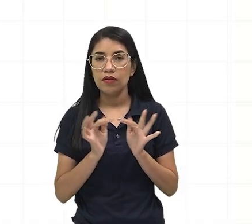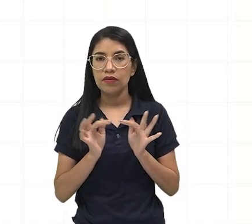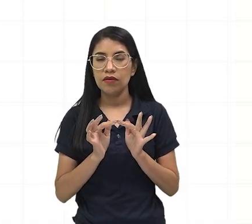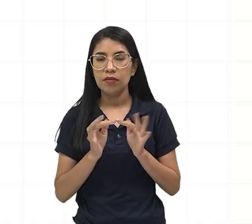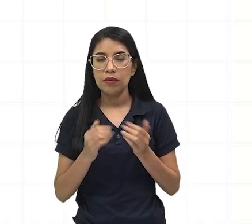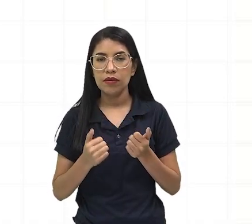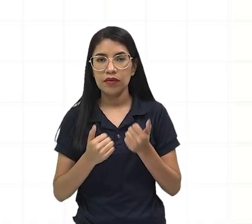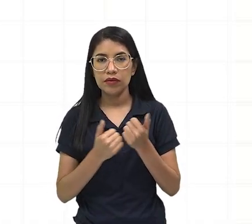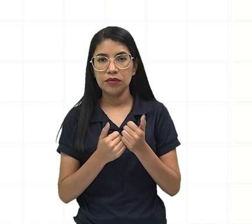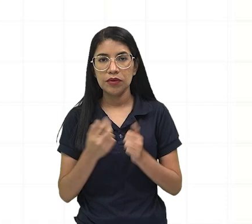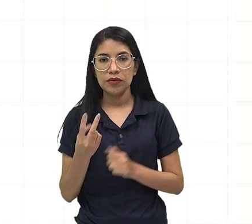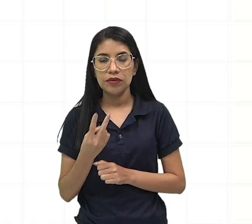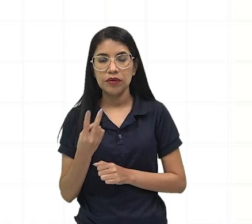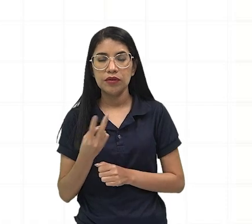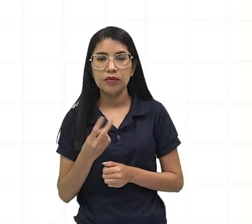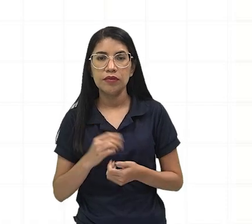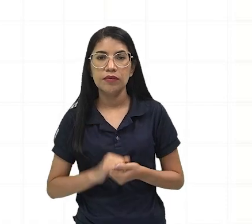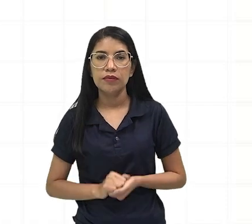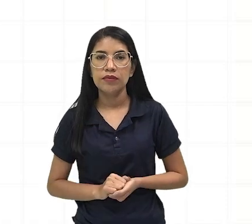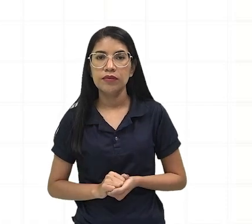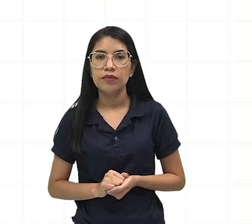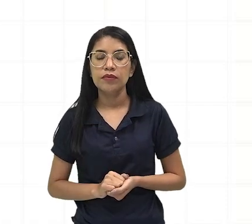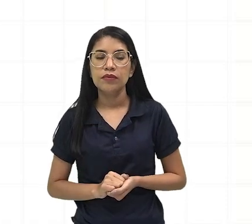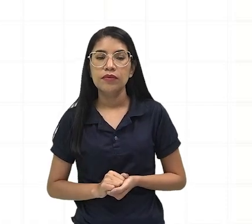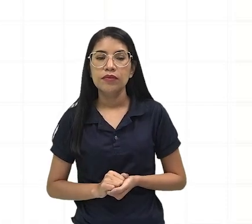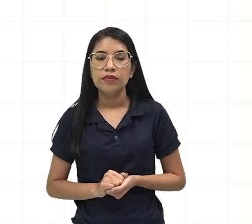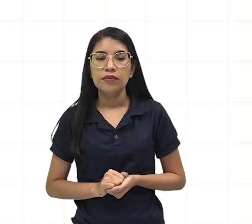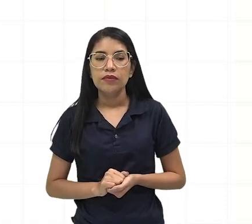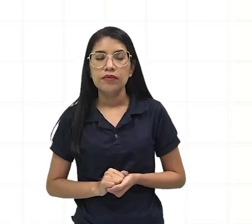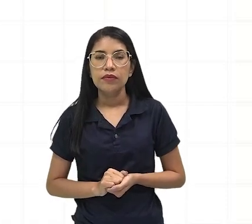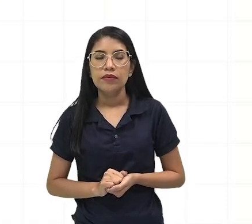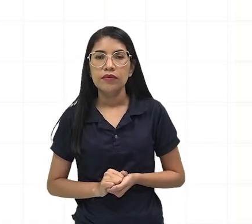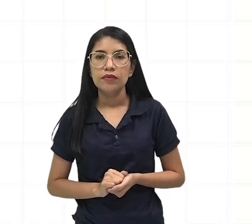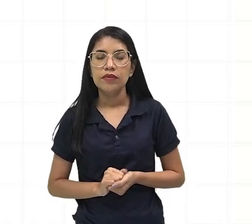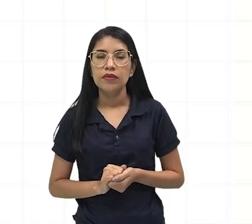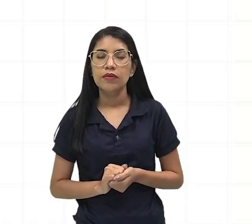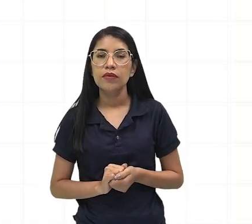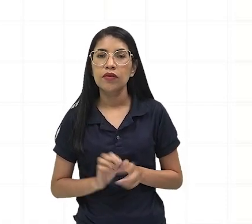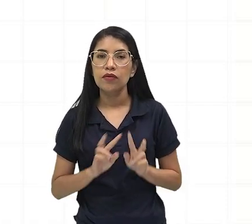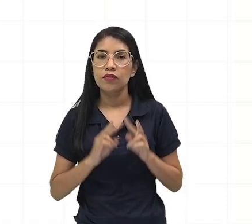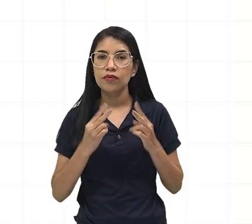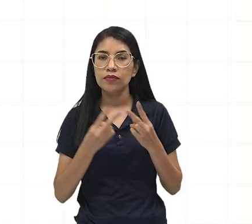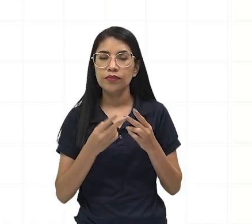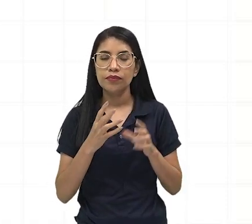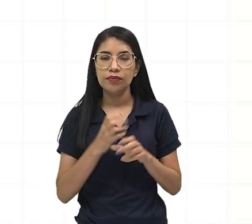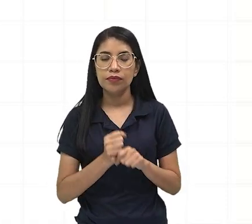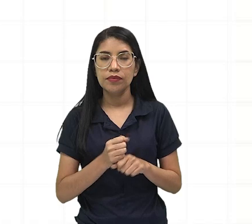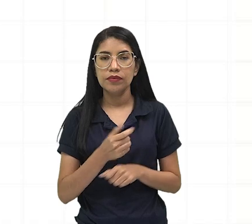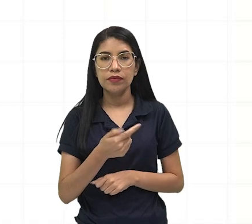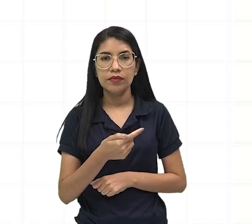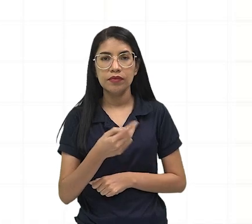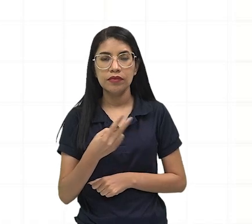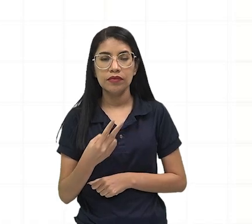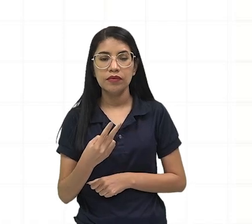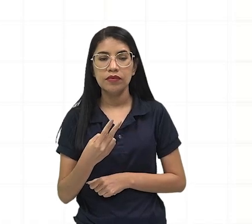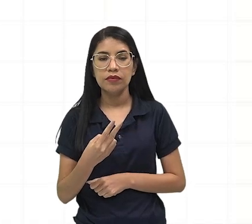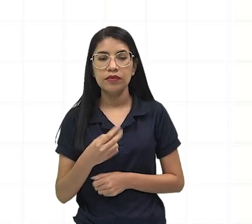fórmula. Vamos substituir. Volume total,